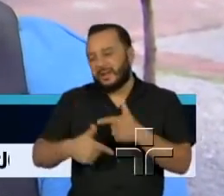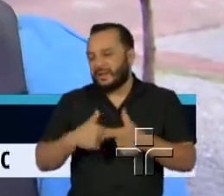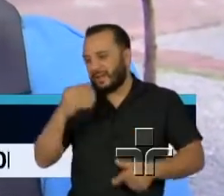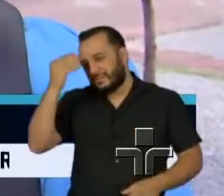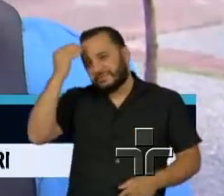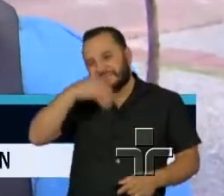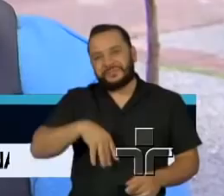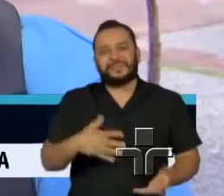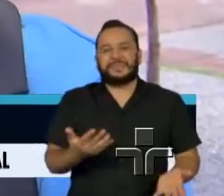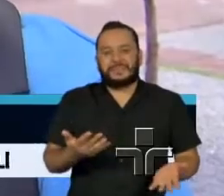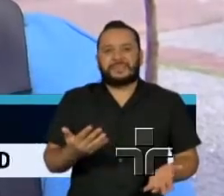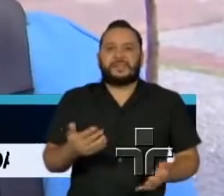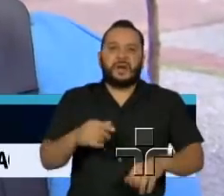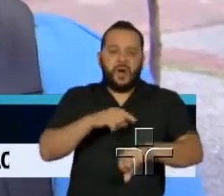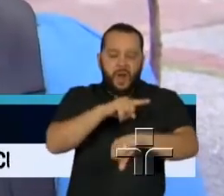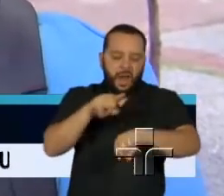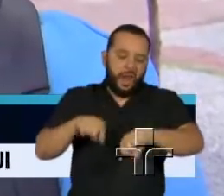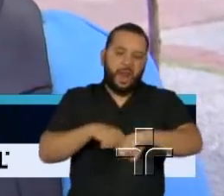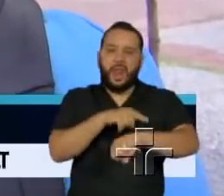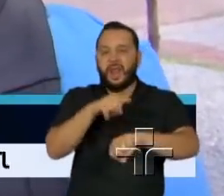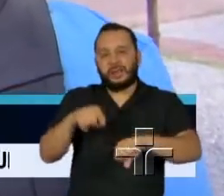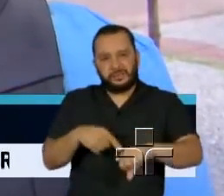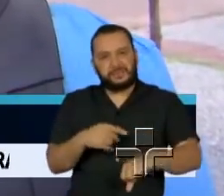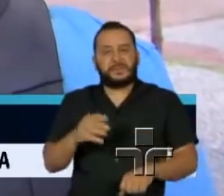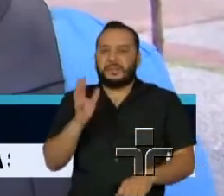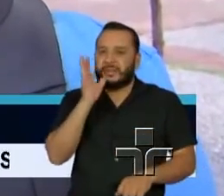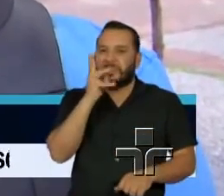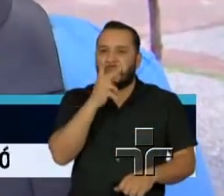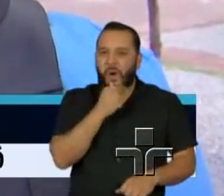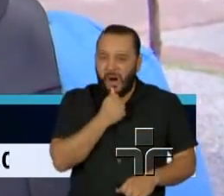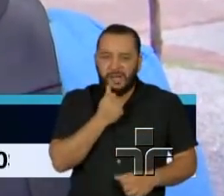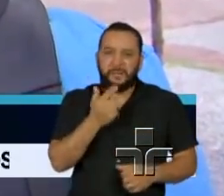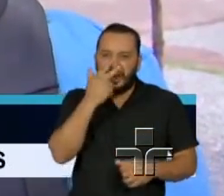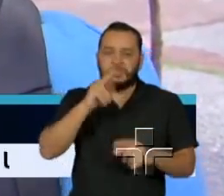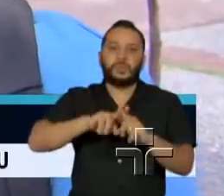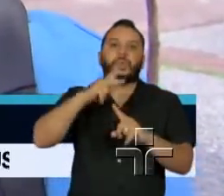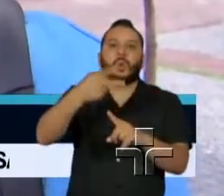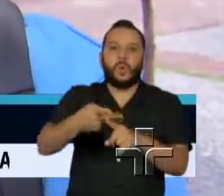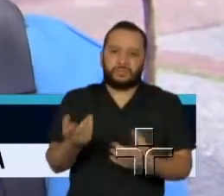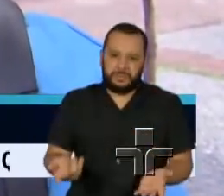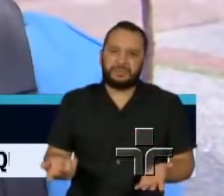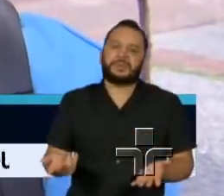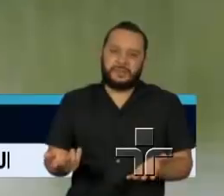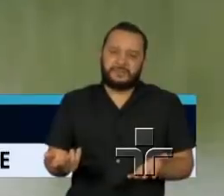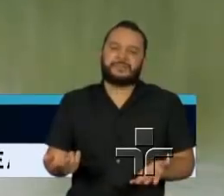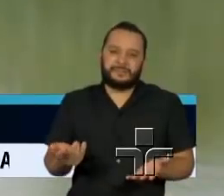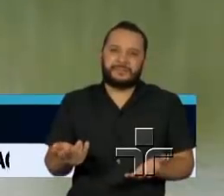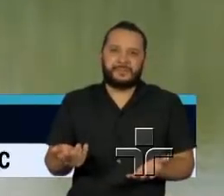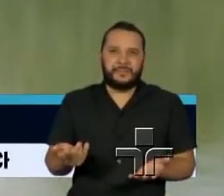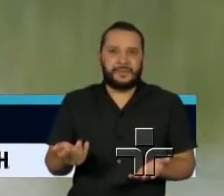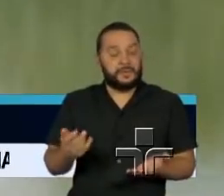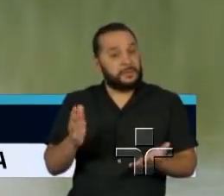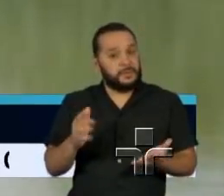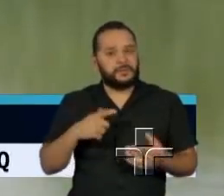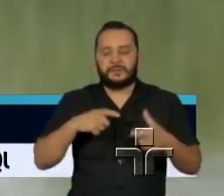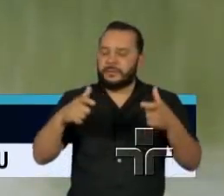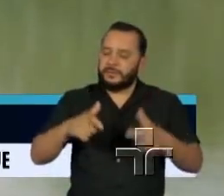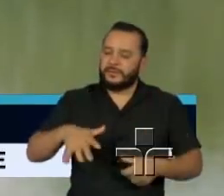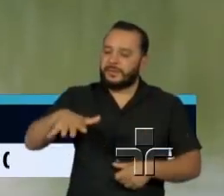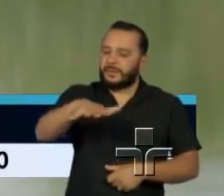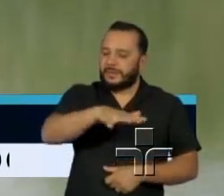que as horas do trabalho, às 9 horas, demoram 18 horas. Demora muito mais para passar. Não há lugares